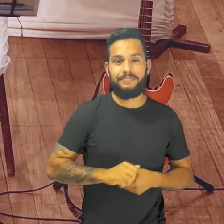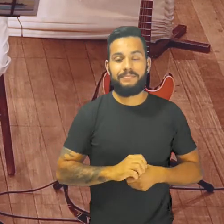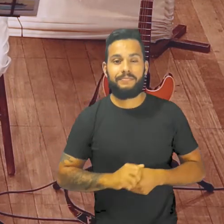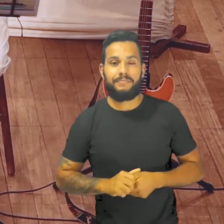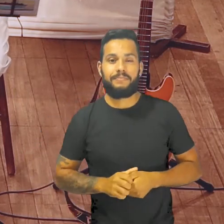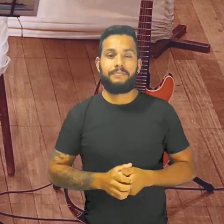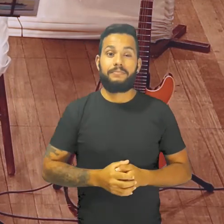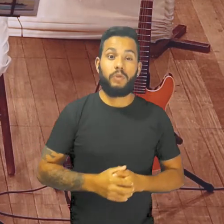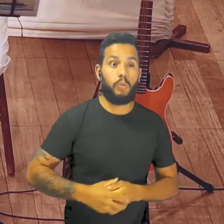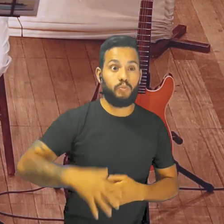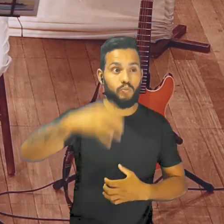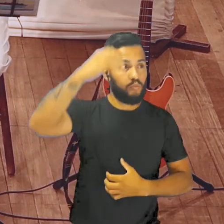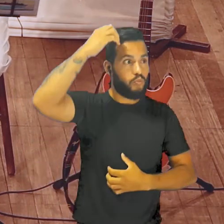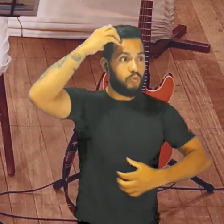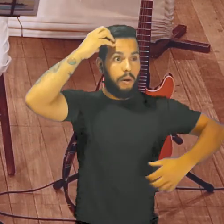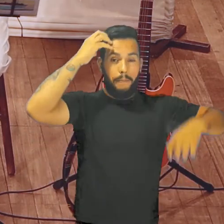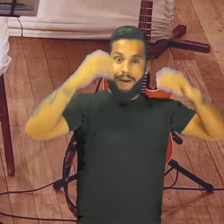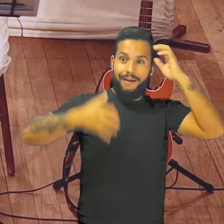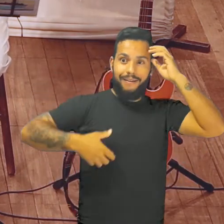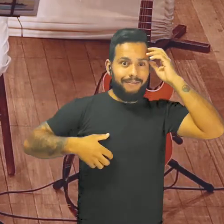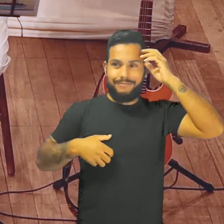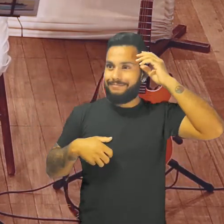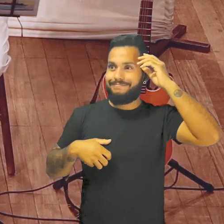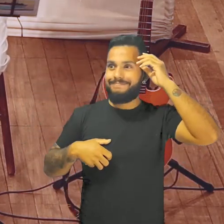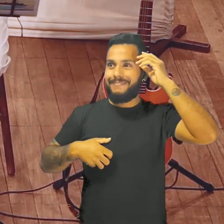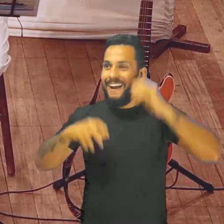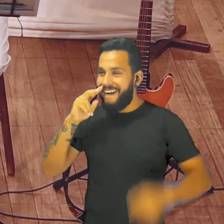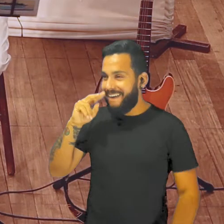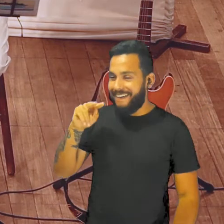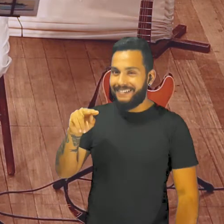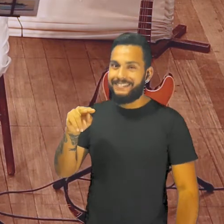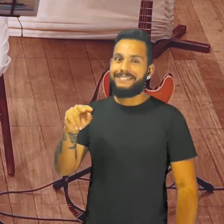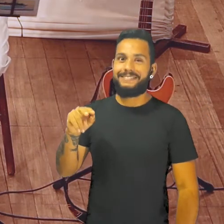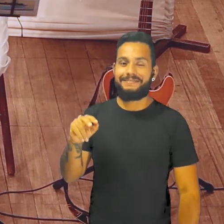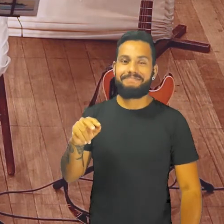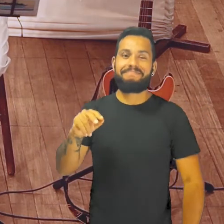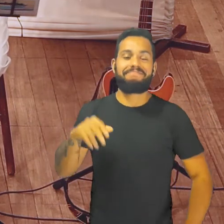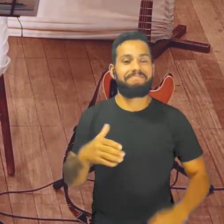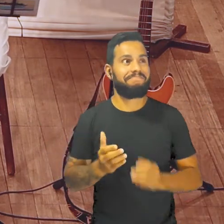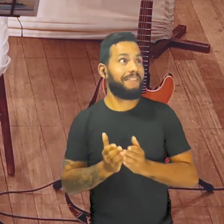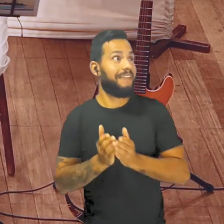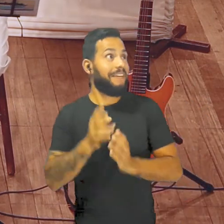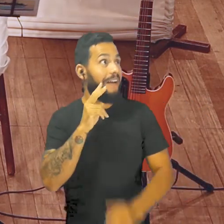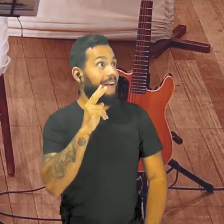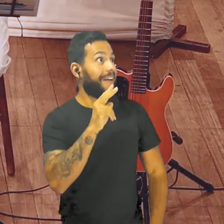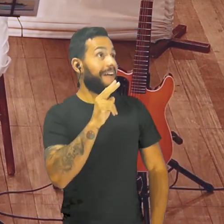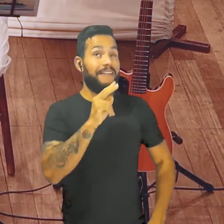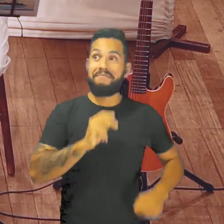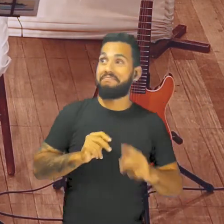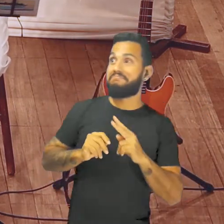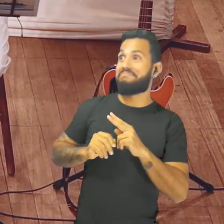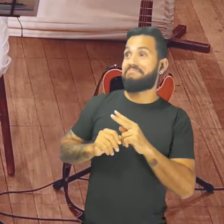O macaco prego sem parafuso no chão. Cacareco, peteleco, reco, reco. E tudo junto que